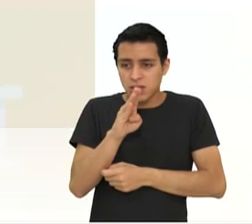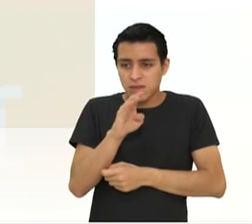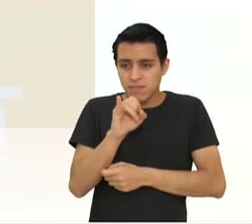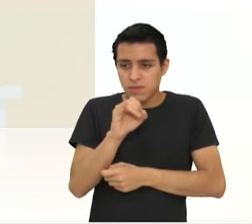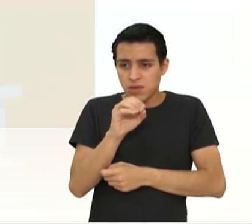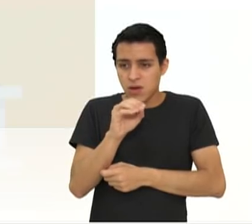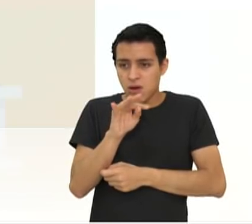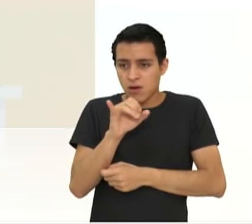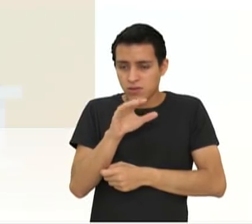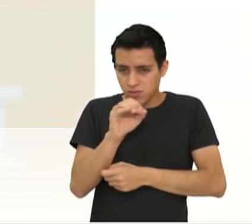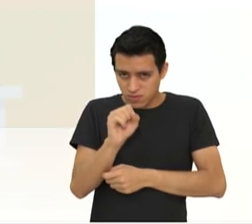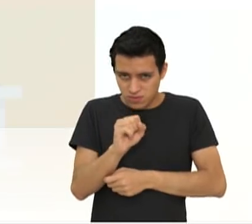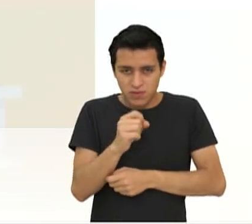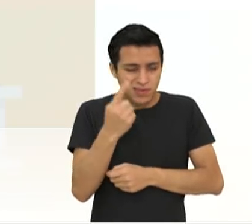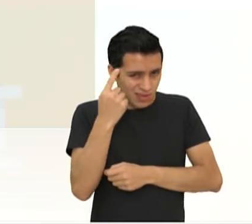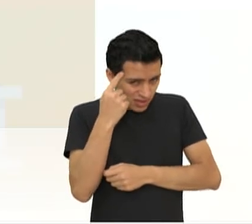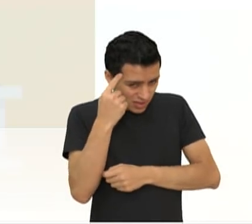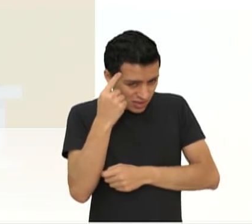antibióticos, bactérias